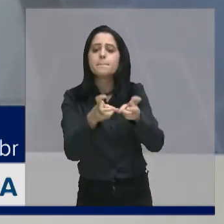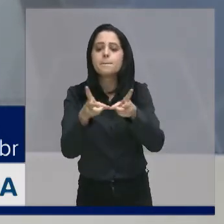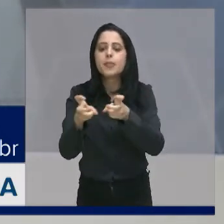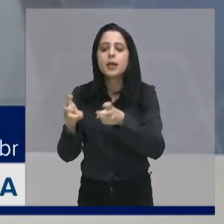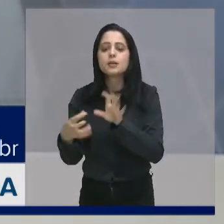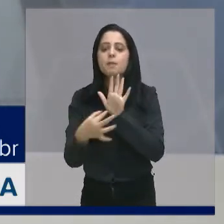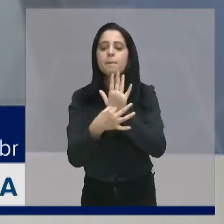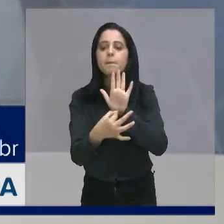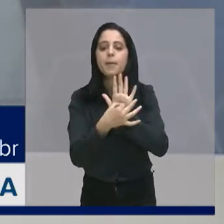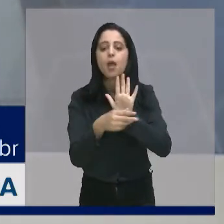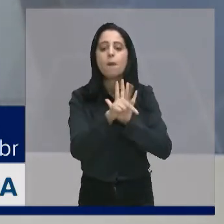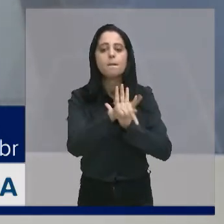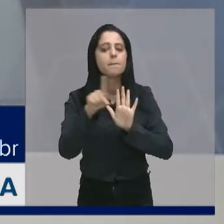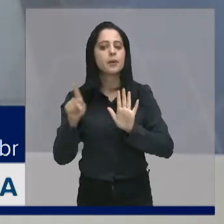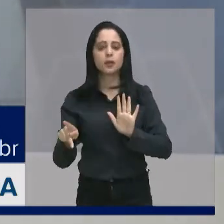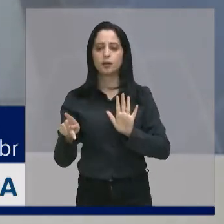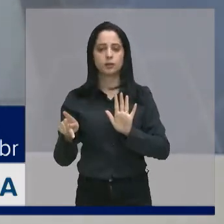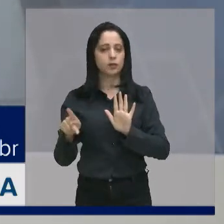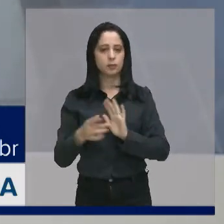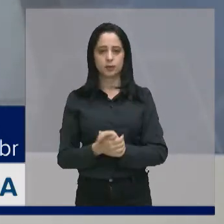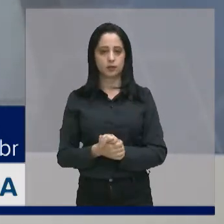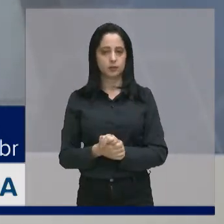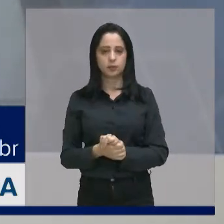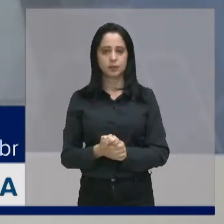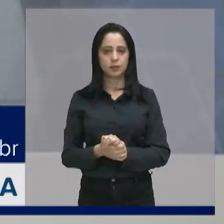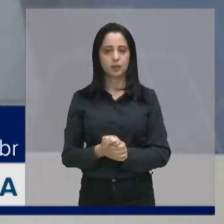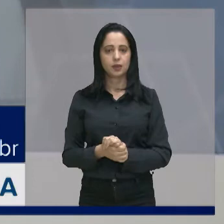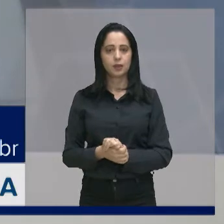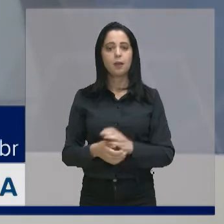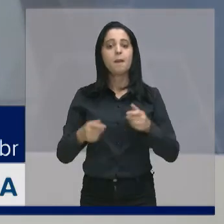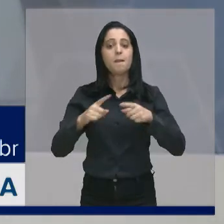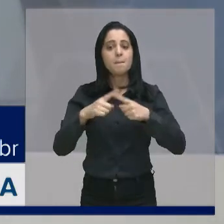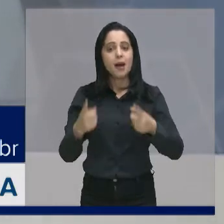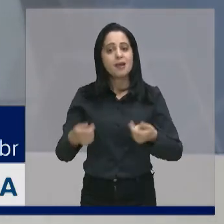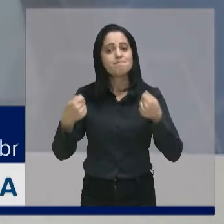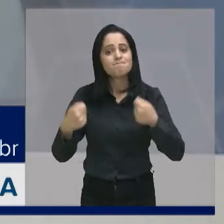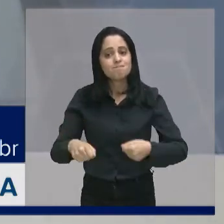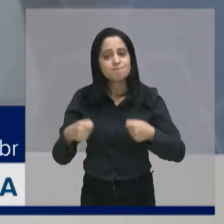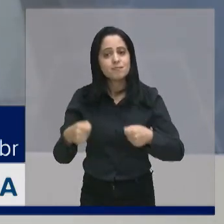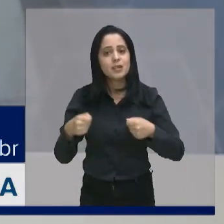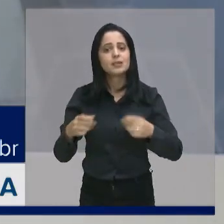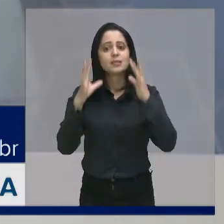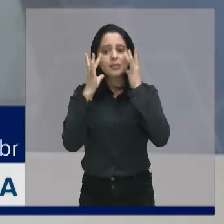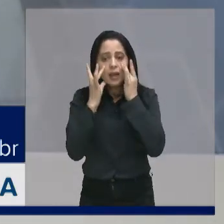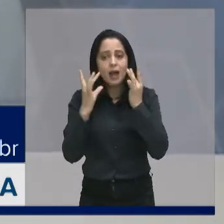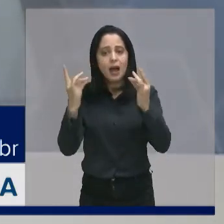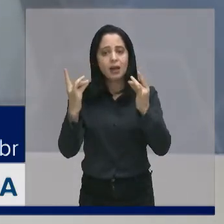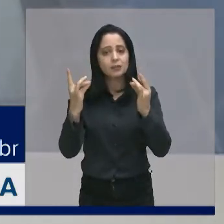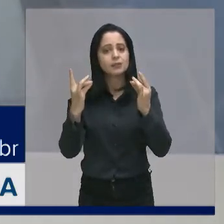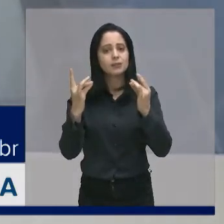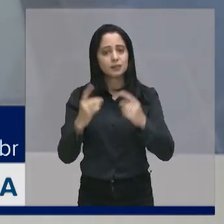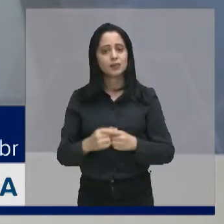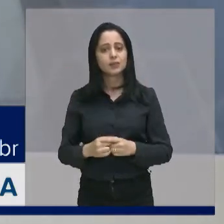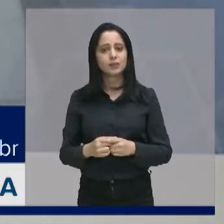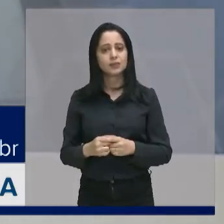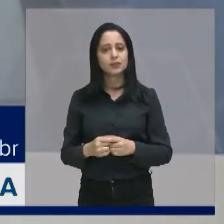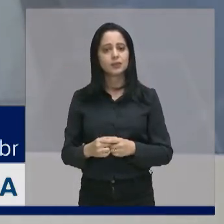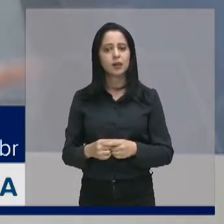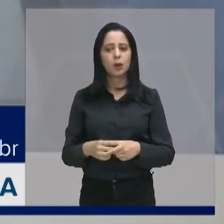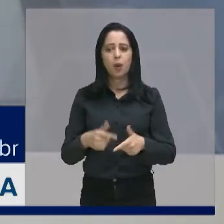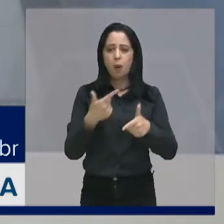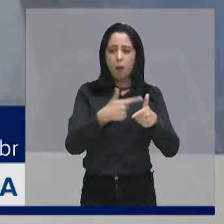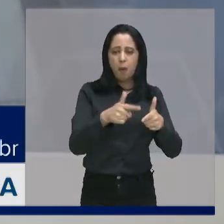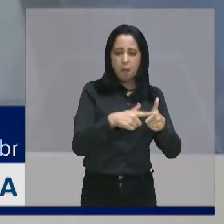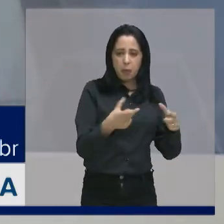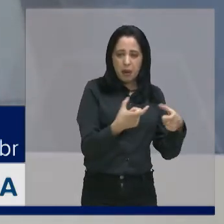Não que tenha que atender todas as nossas solicitações, mas, quando é feito em parceria, com certeza, esse tipo de situação, que parece pequena,